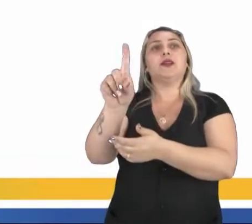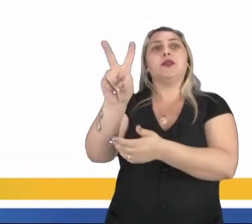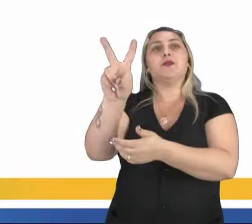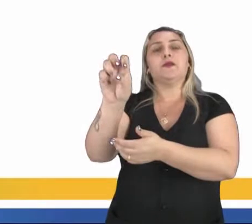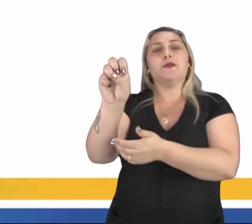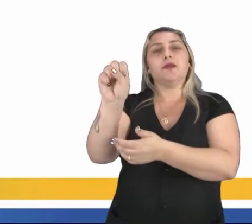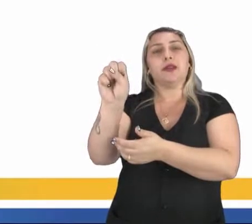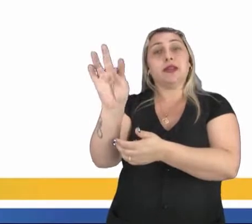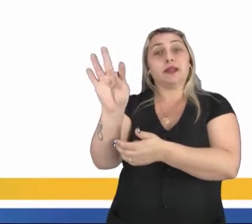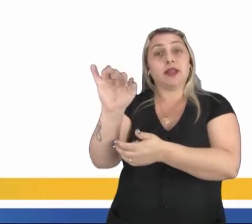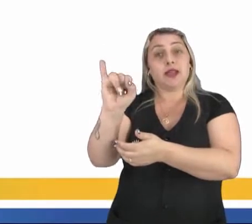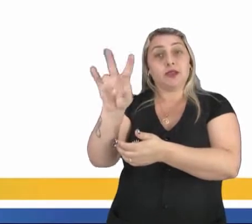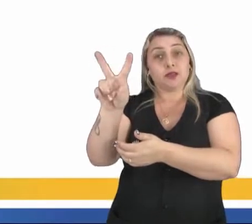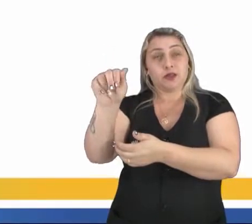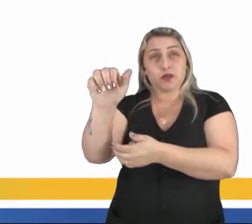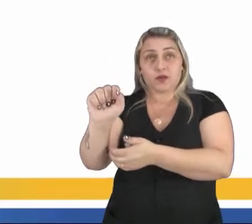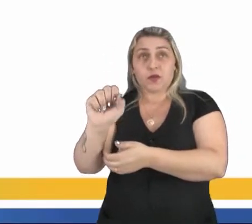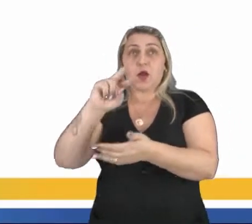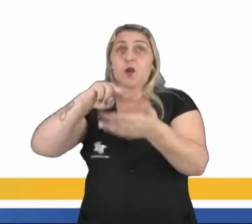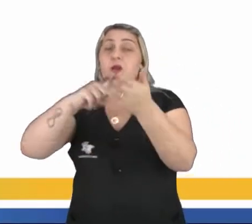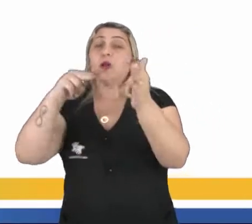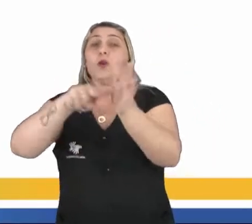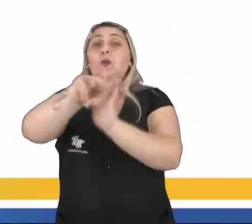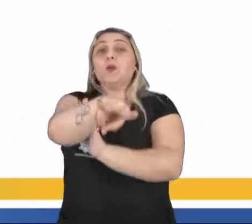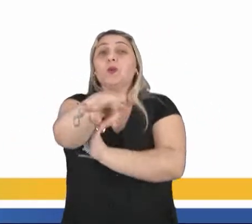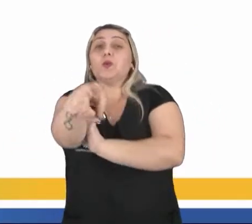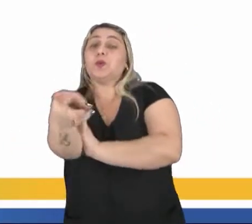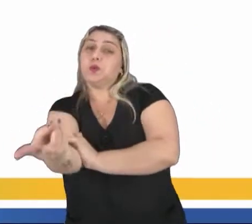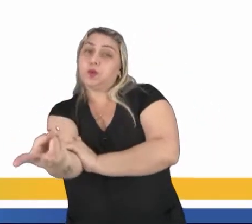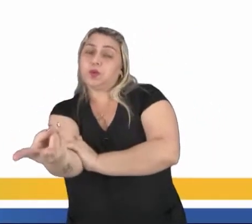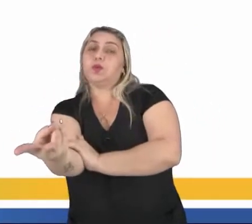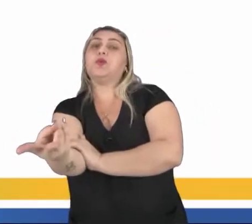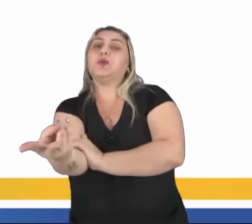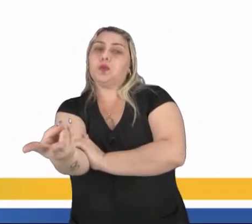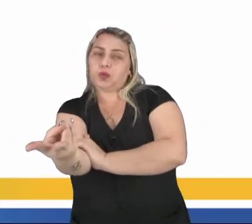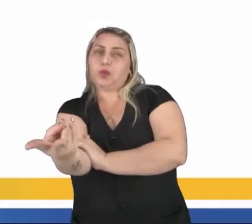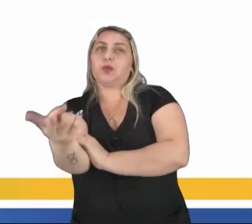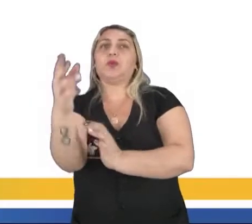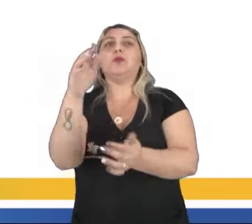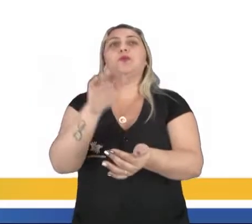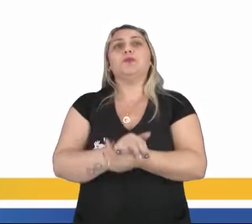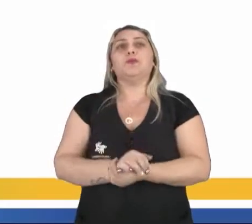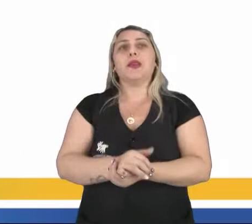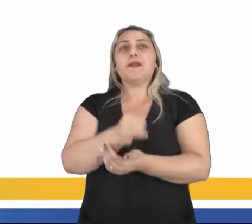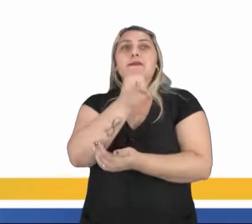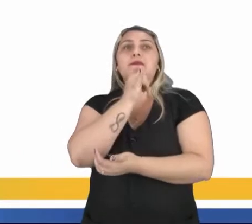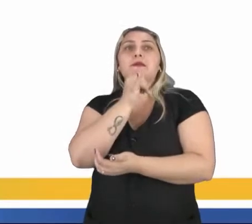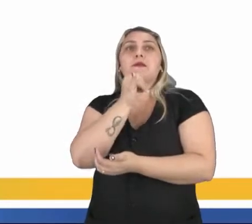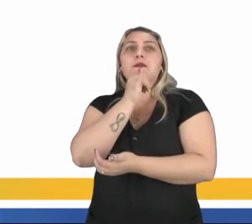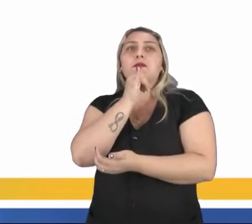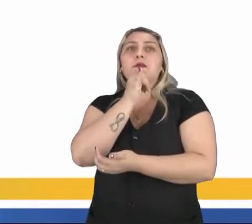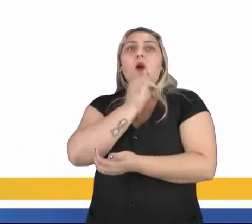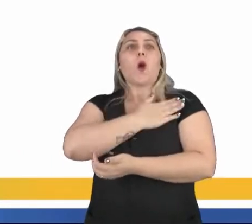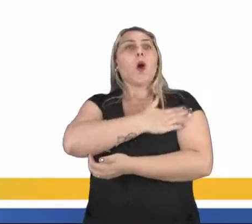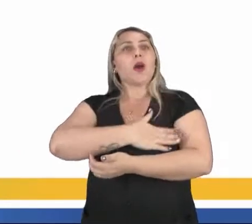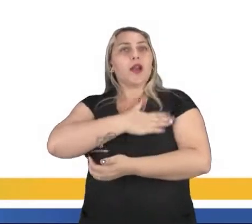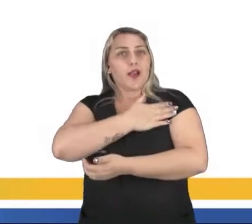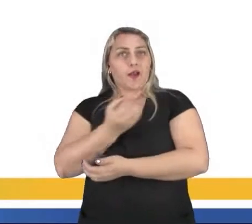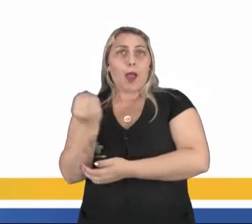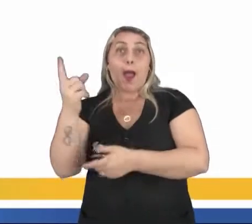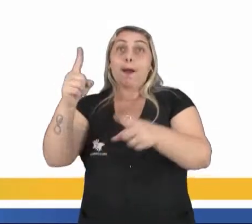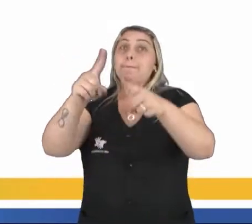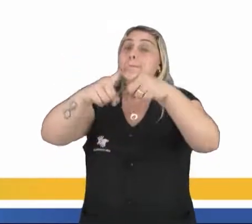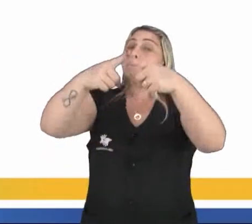Adversativas estabelecem oposição ou adversidade. Exemplo, gostaria de